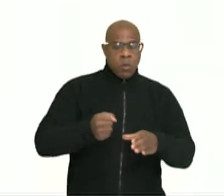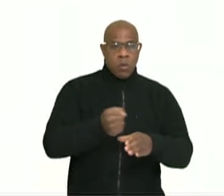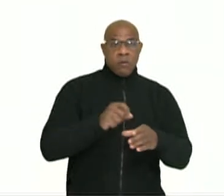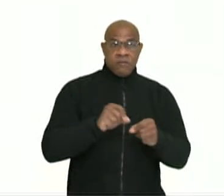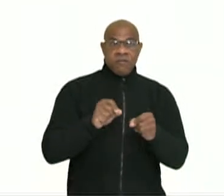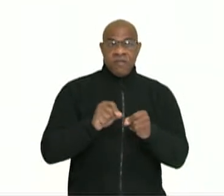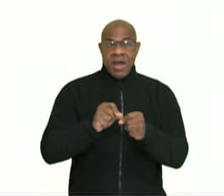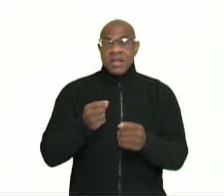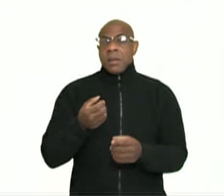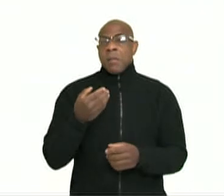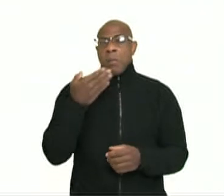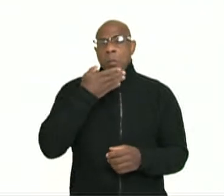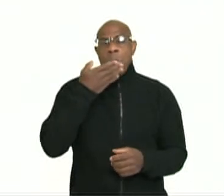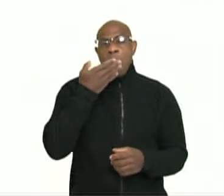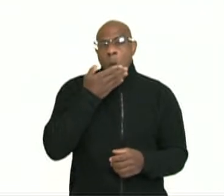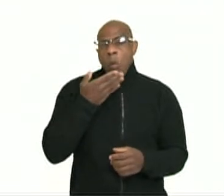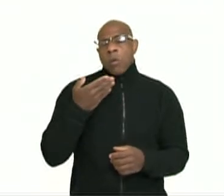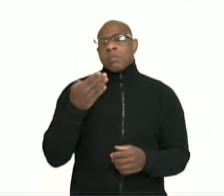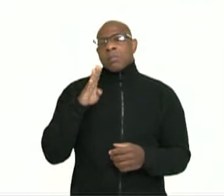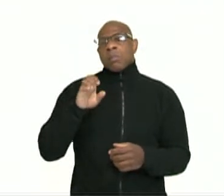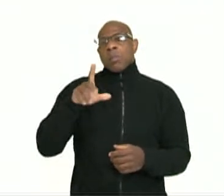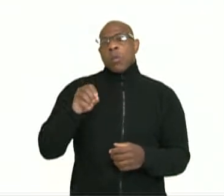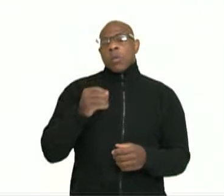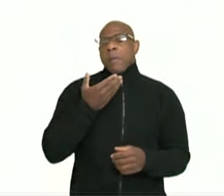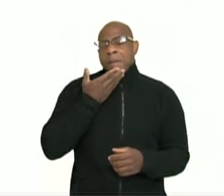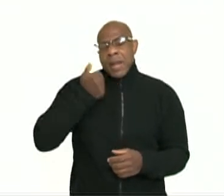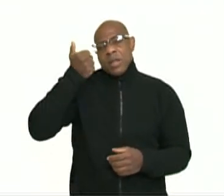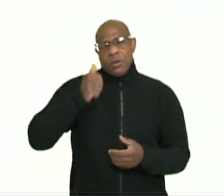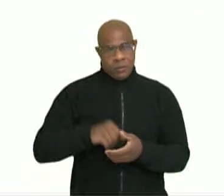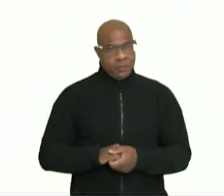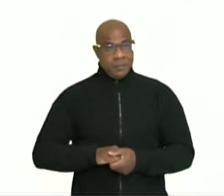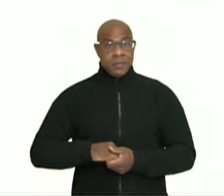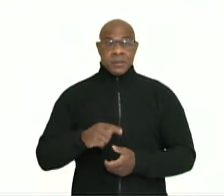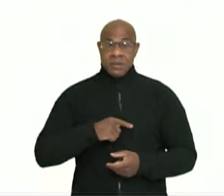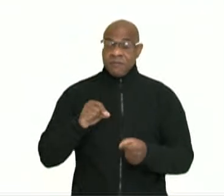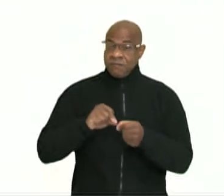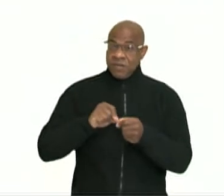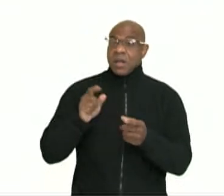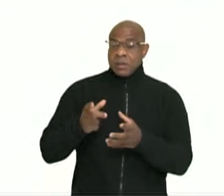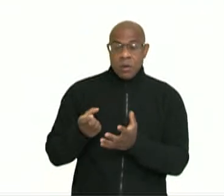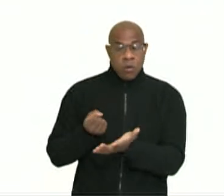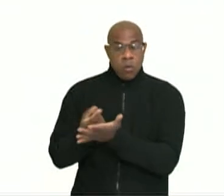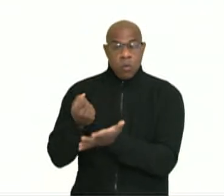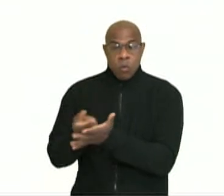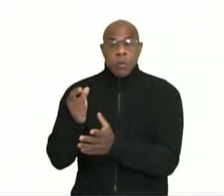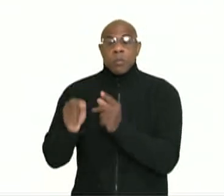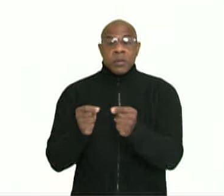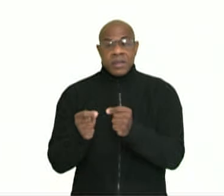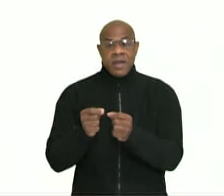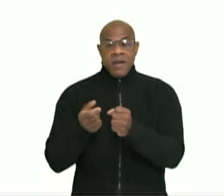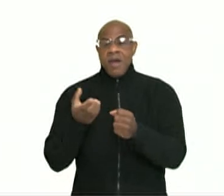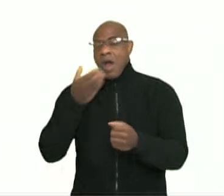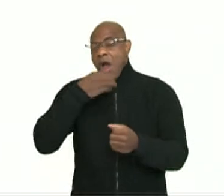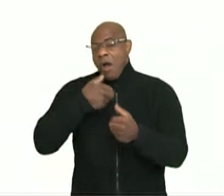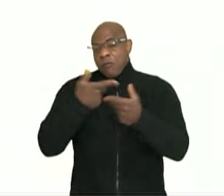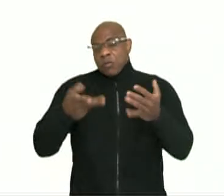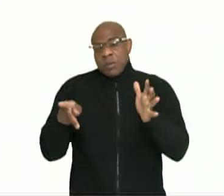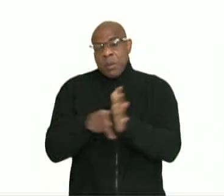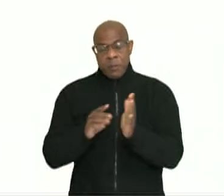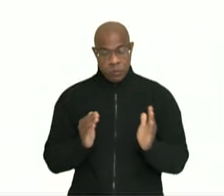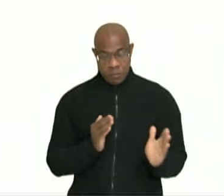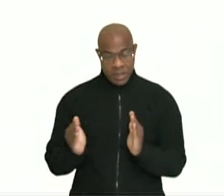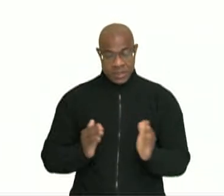para os seus clientes. Para isso, procura fazer bolos com as frutas da safra, que são mais saborosas e presentes